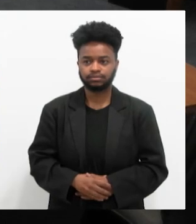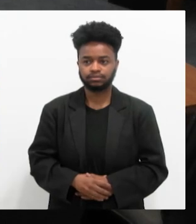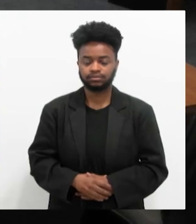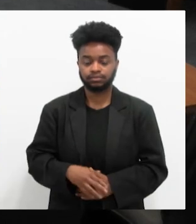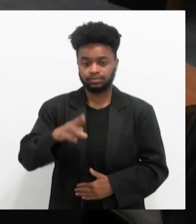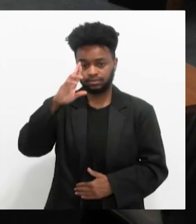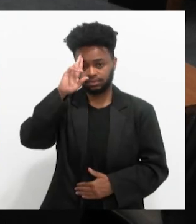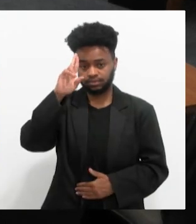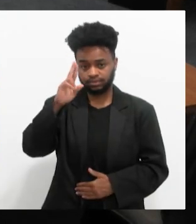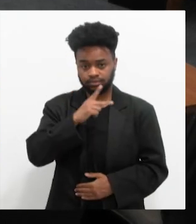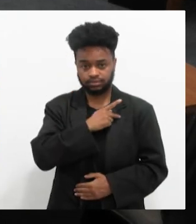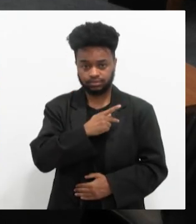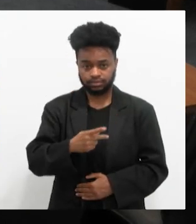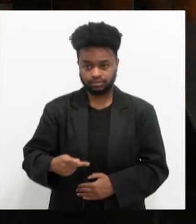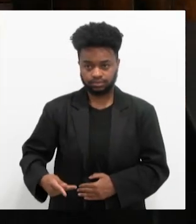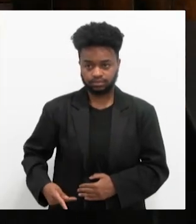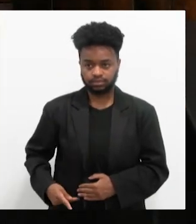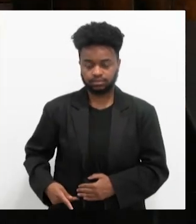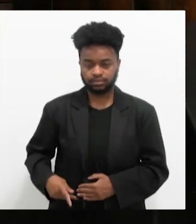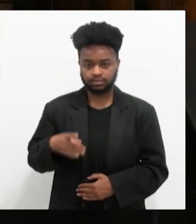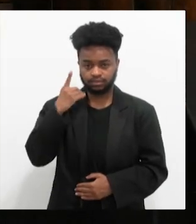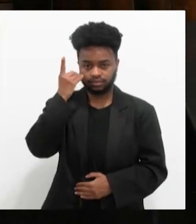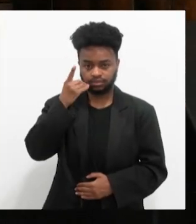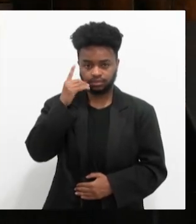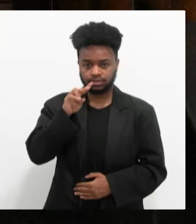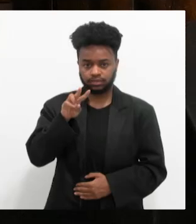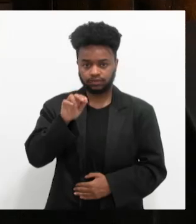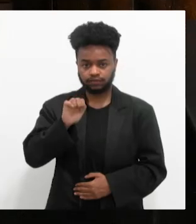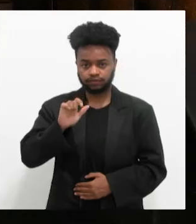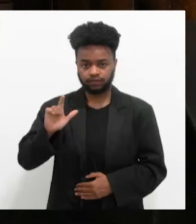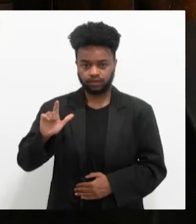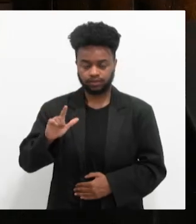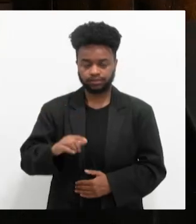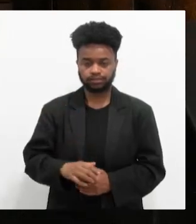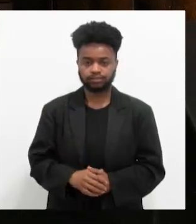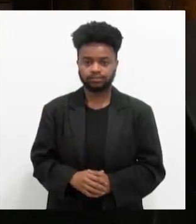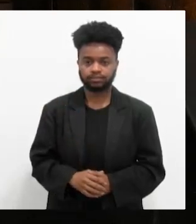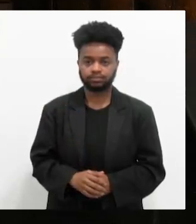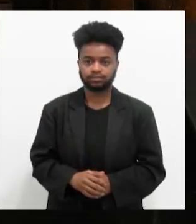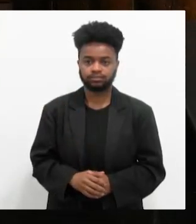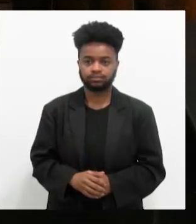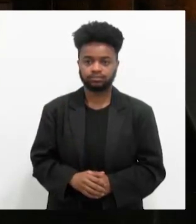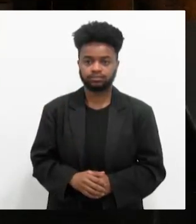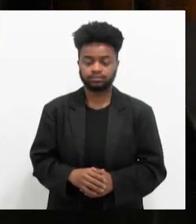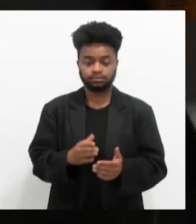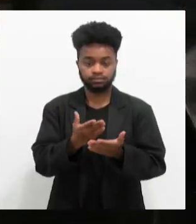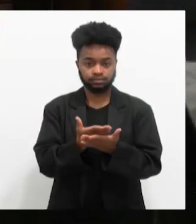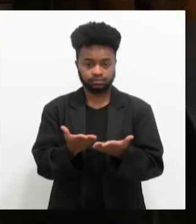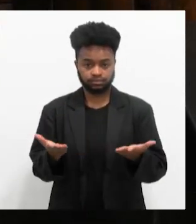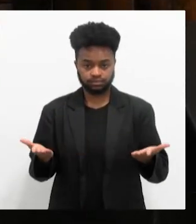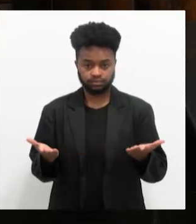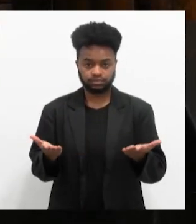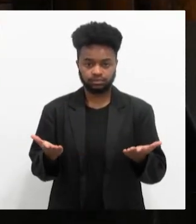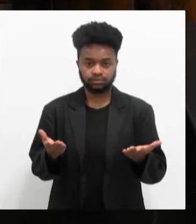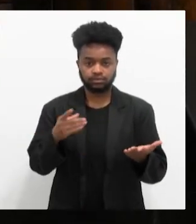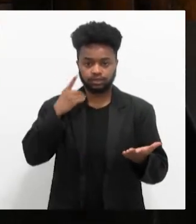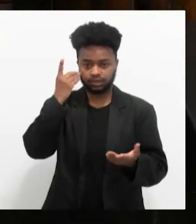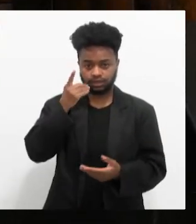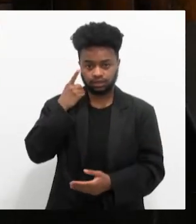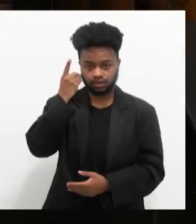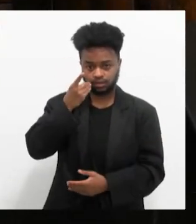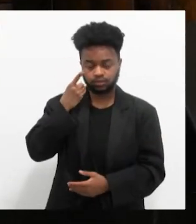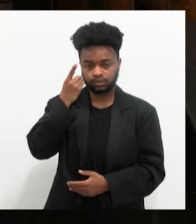Senhor presidente, deputado Valda Ceasa, senhoras e senhores